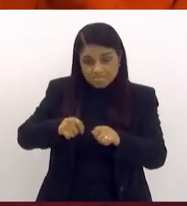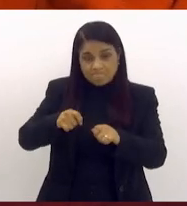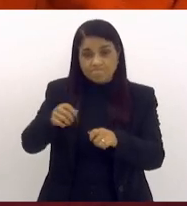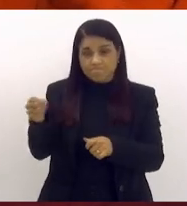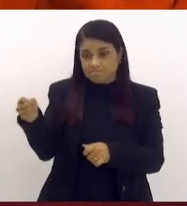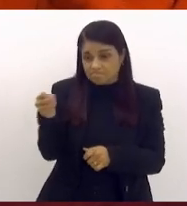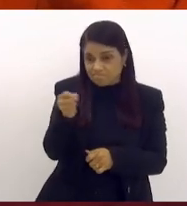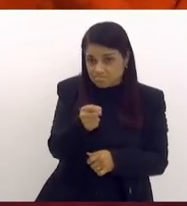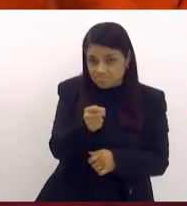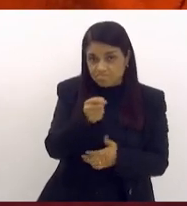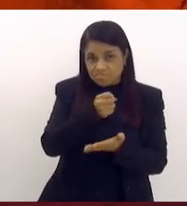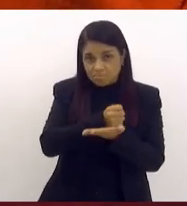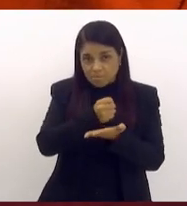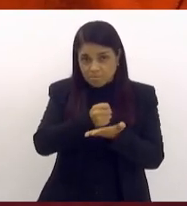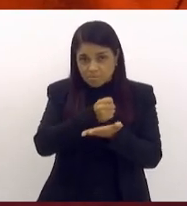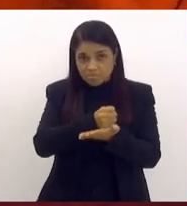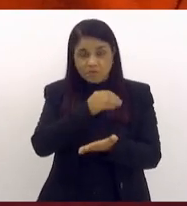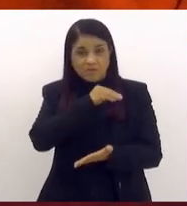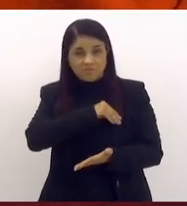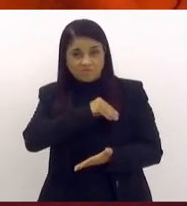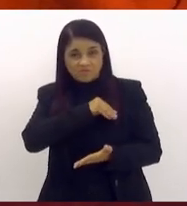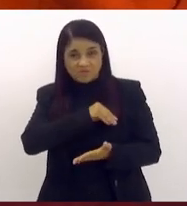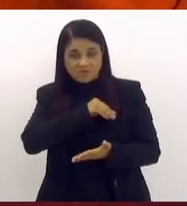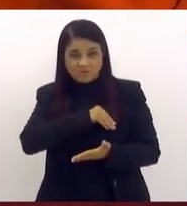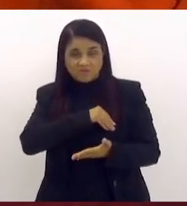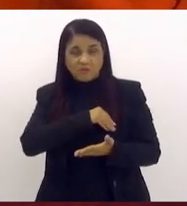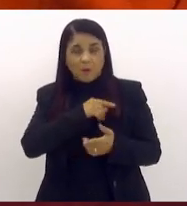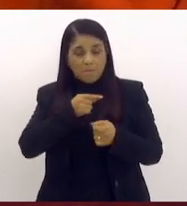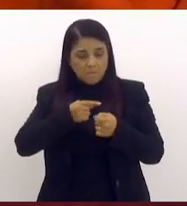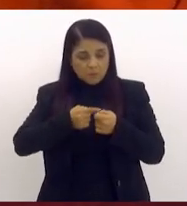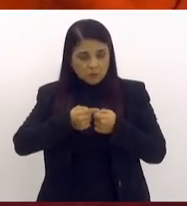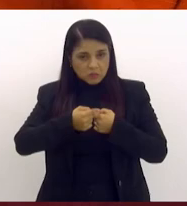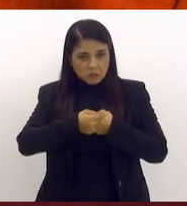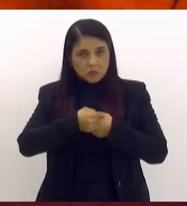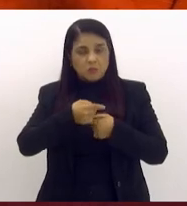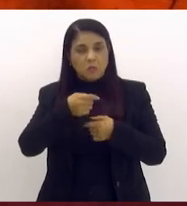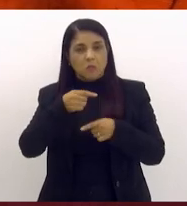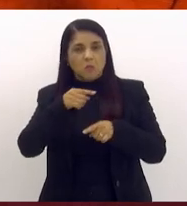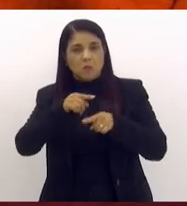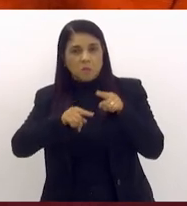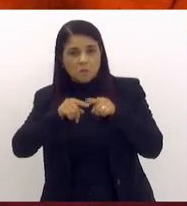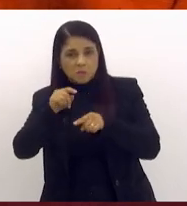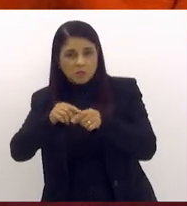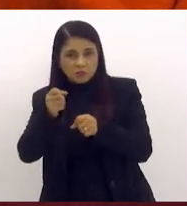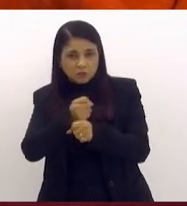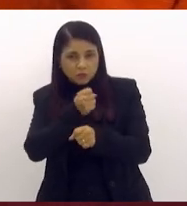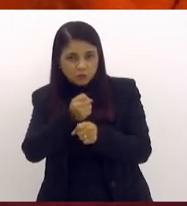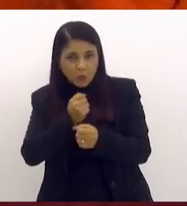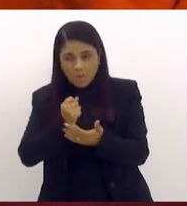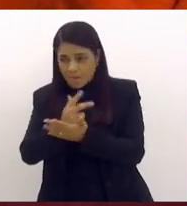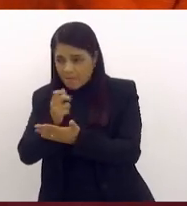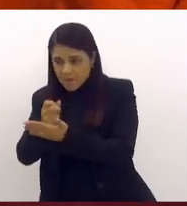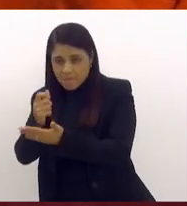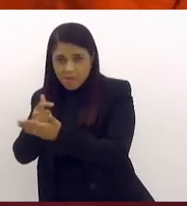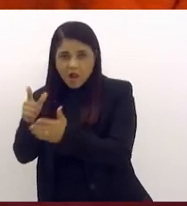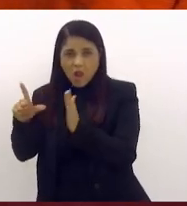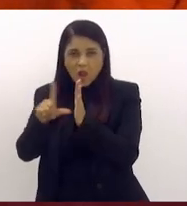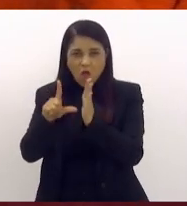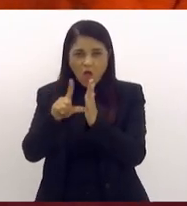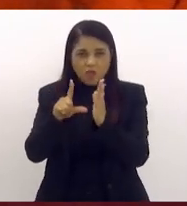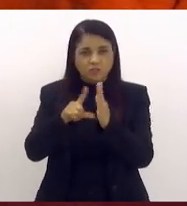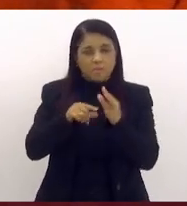gigantesca estar nos mpios consumindo no material de construção na lojinha doir no